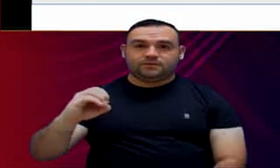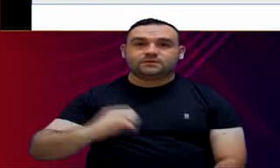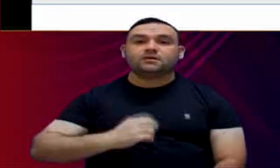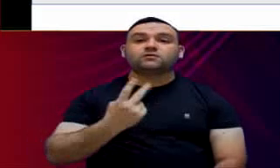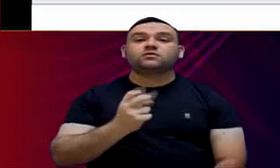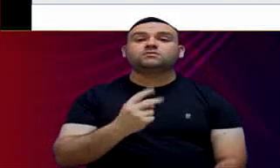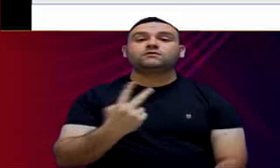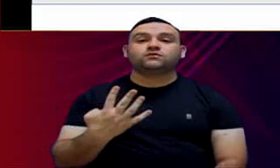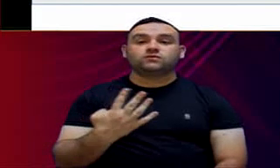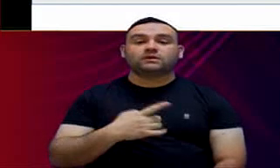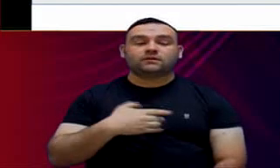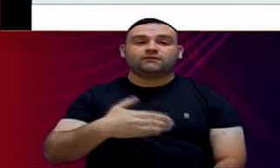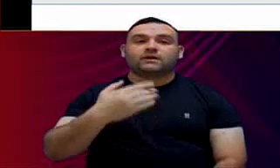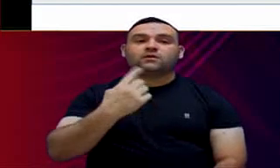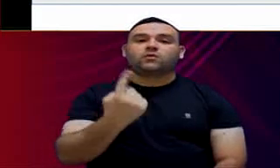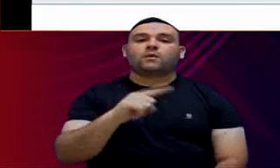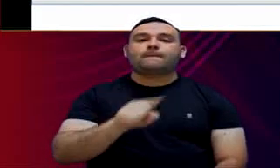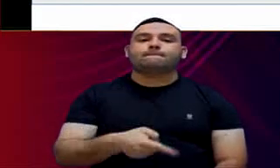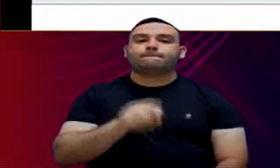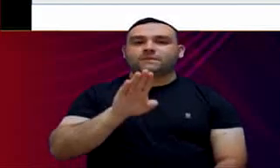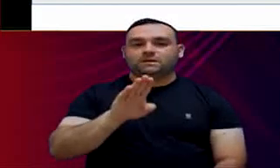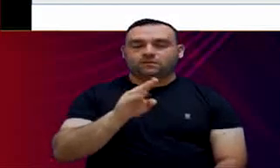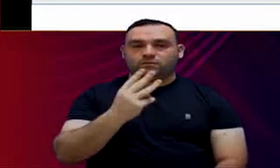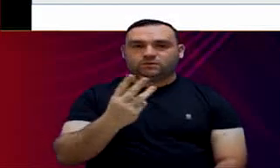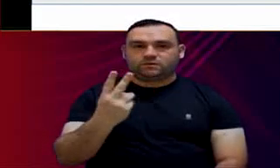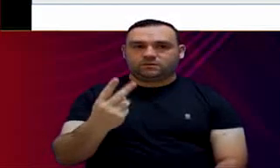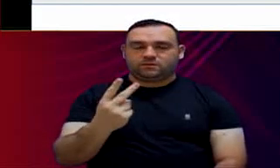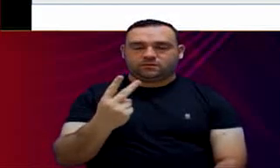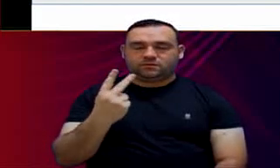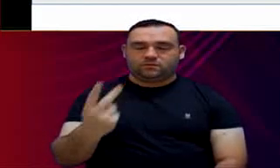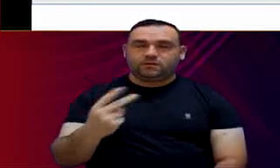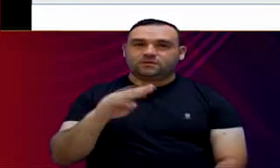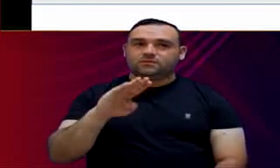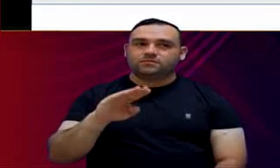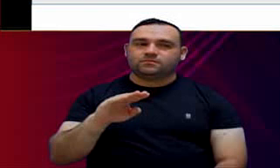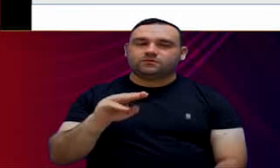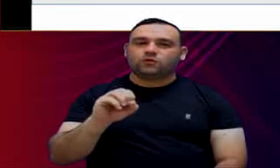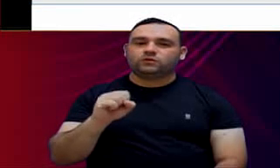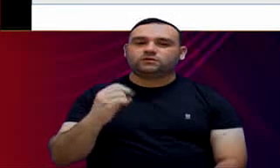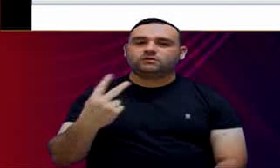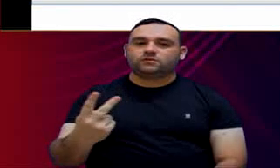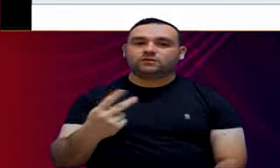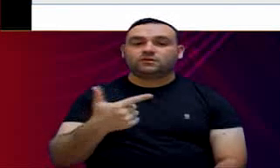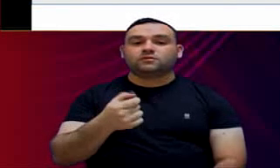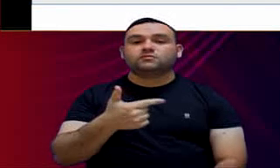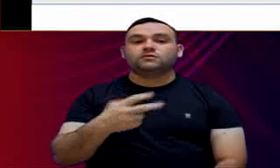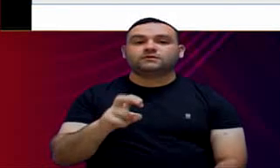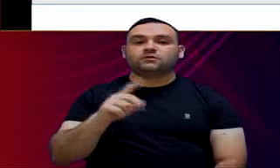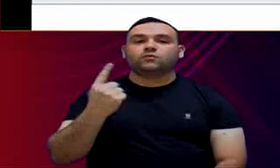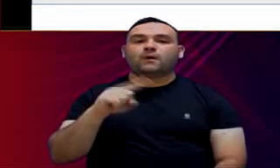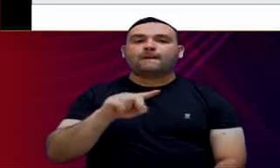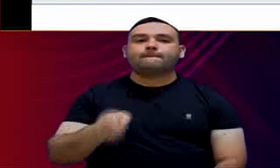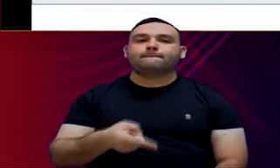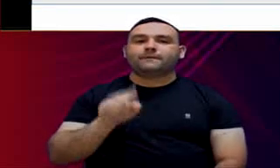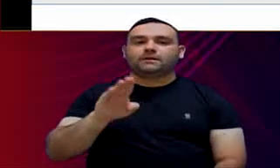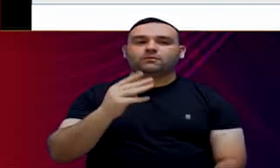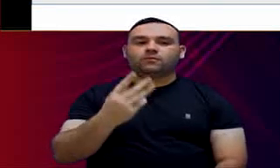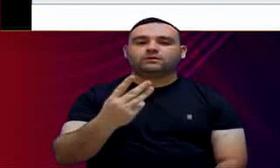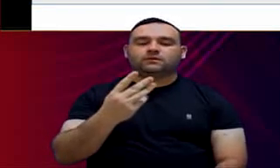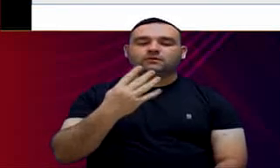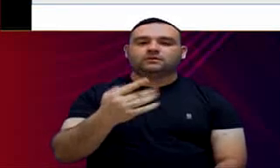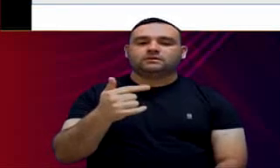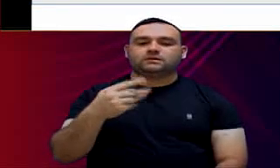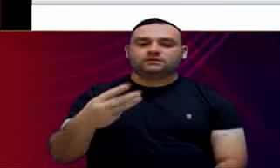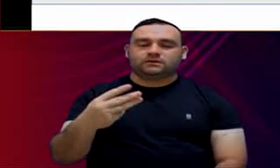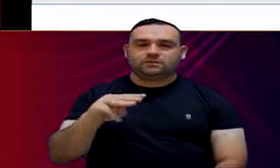2024 um bilhão 432 milhões 8002 2025 um bilhão 473